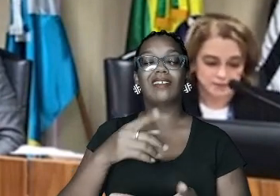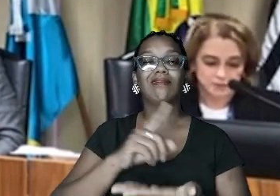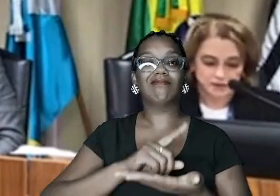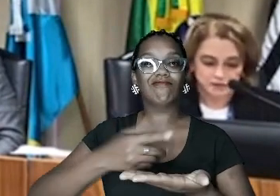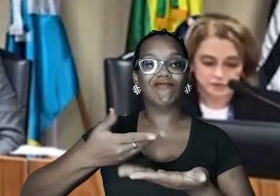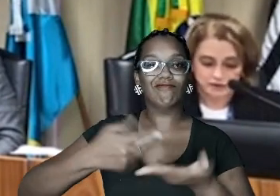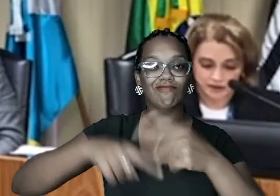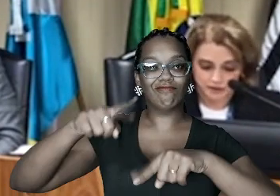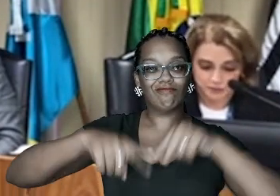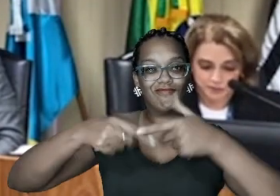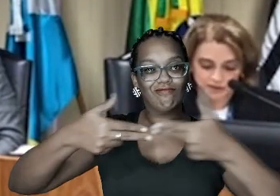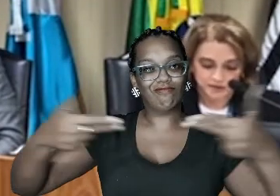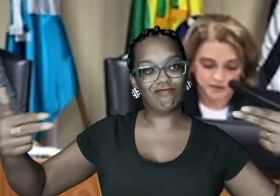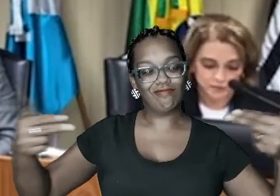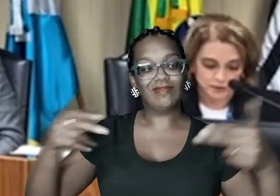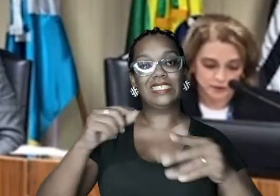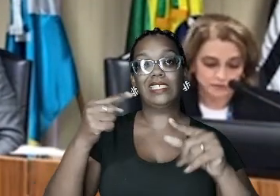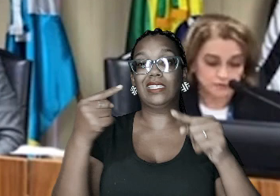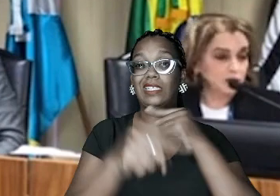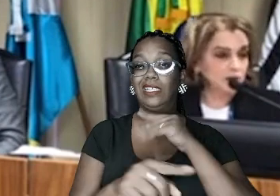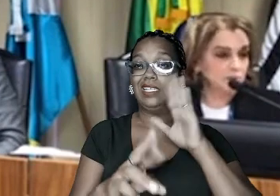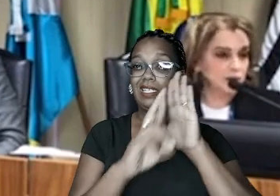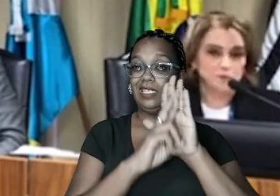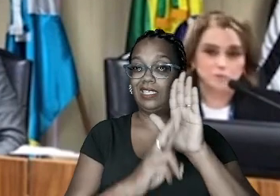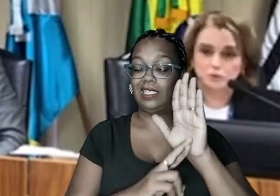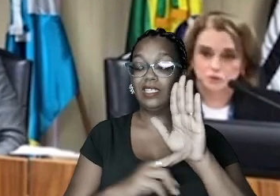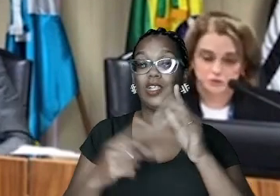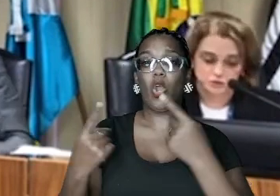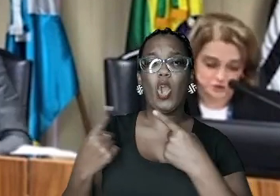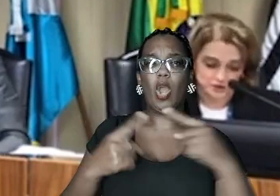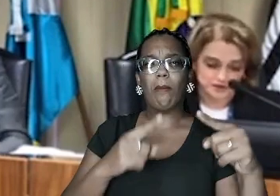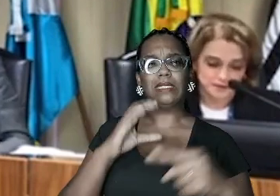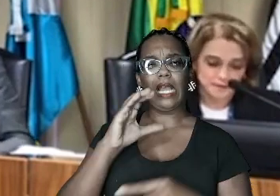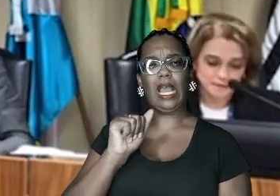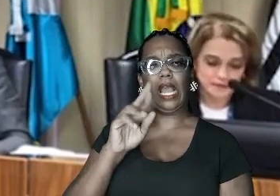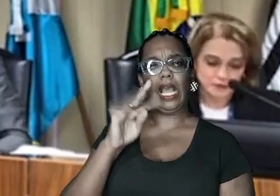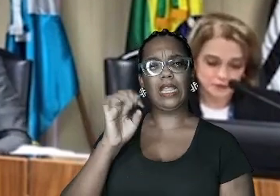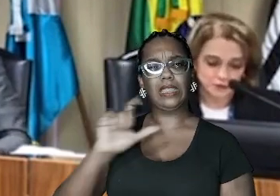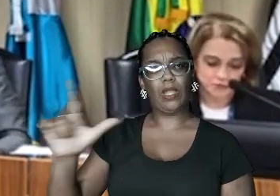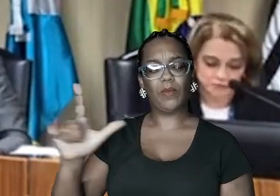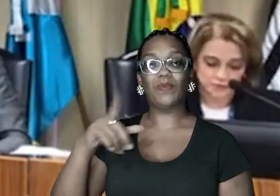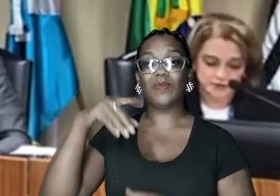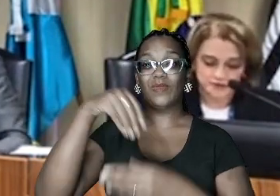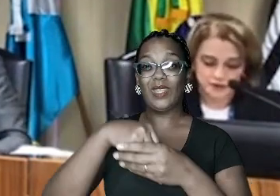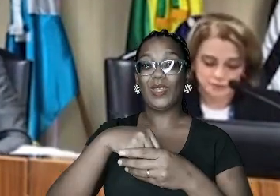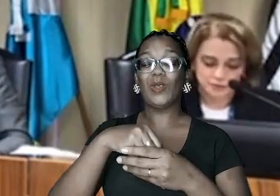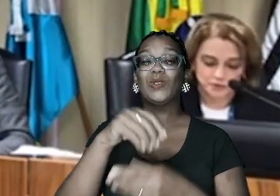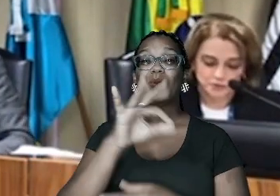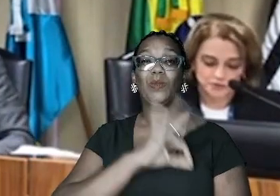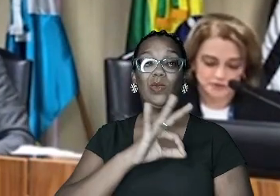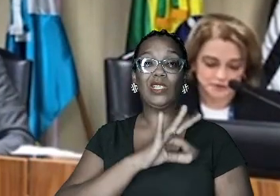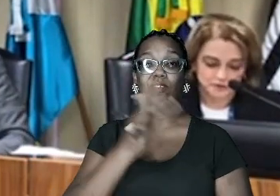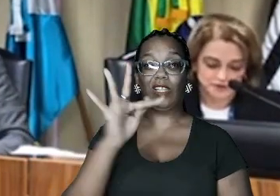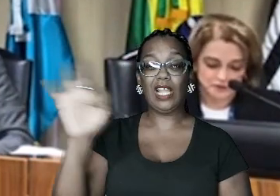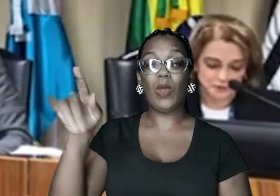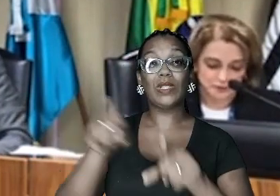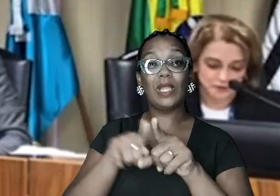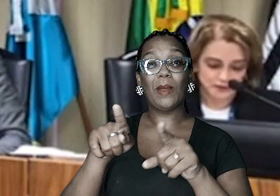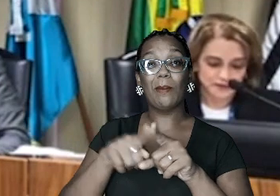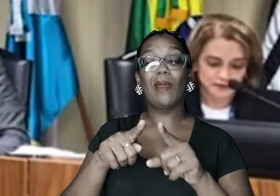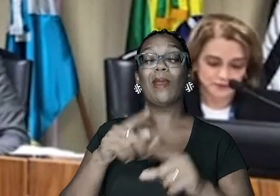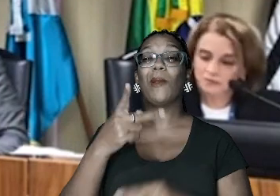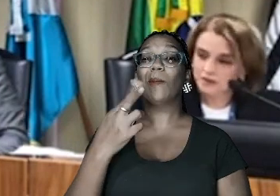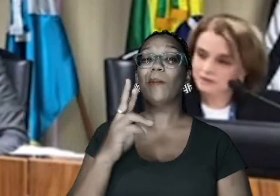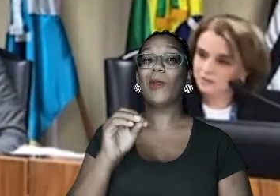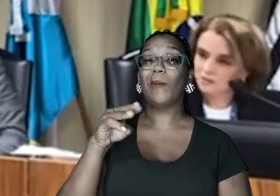carteis da Procuradoria da República de São Paulo e foi também promotor de justiça do Ministério Público do Estado de São Paulo